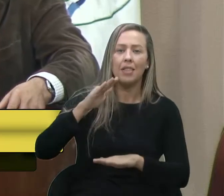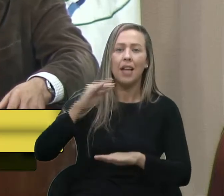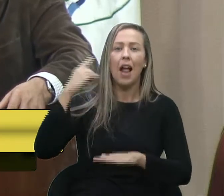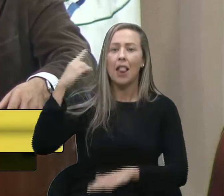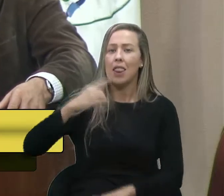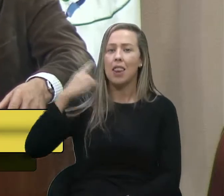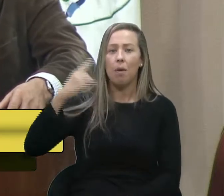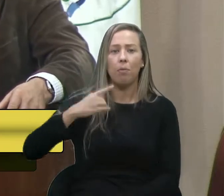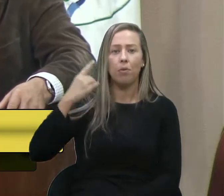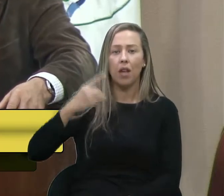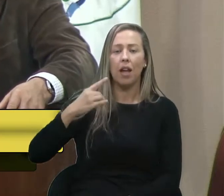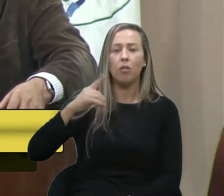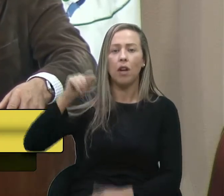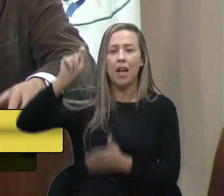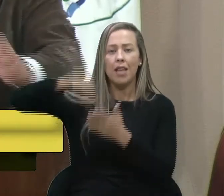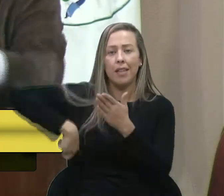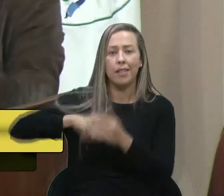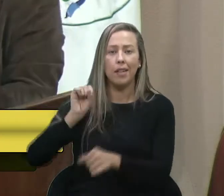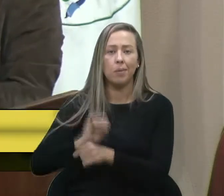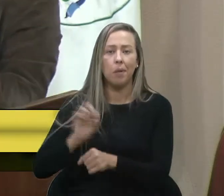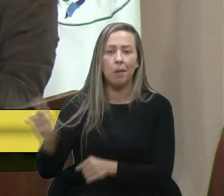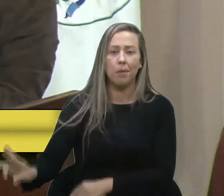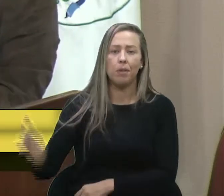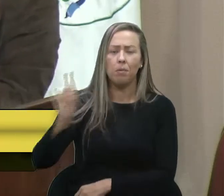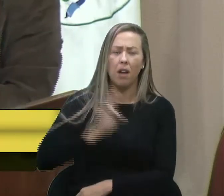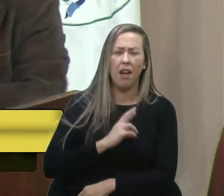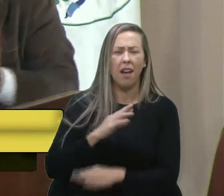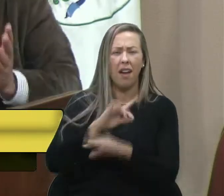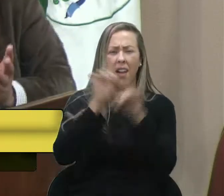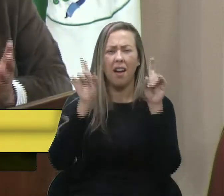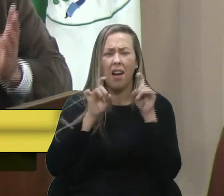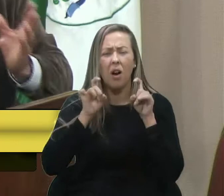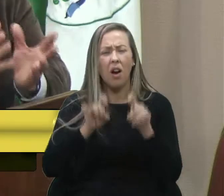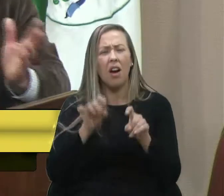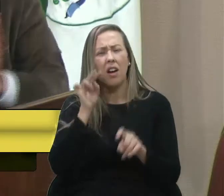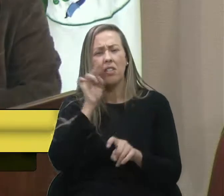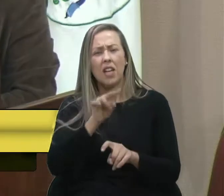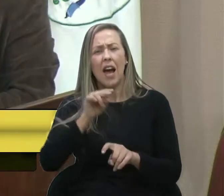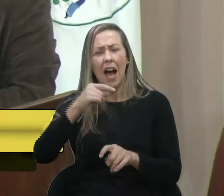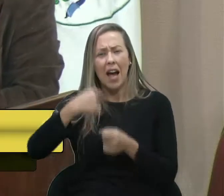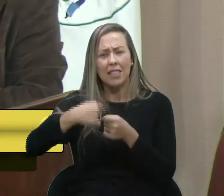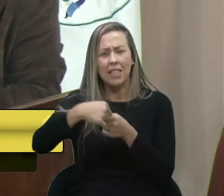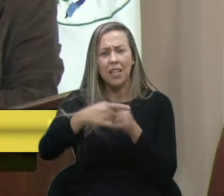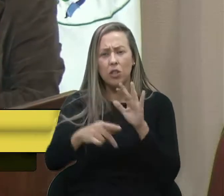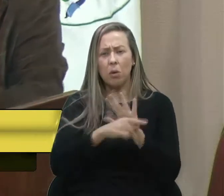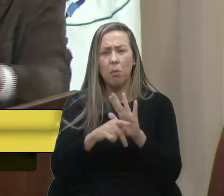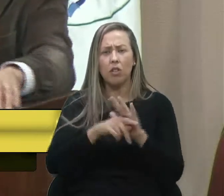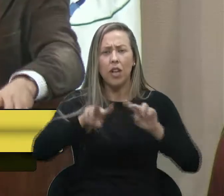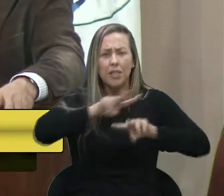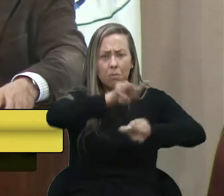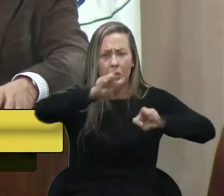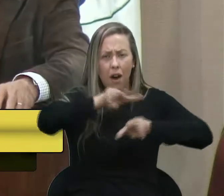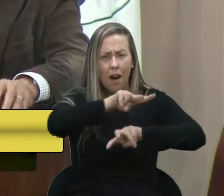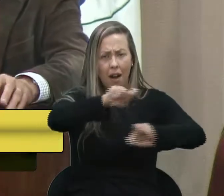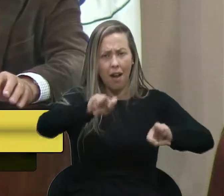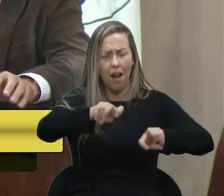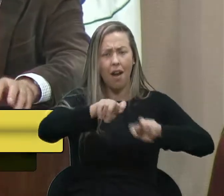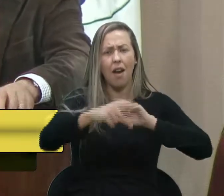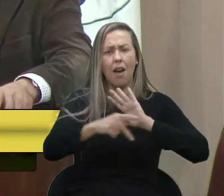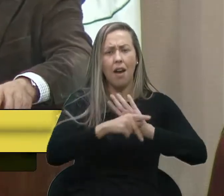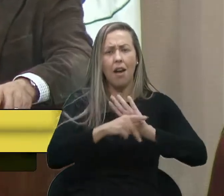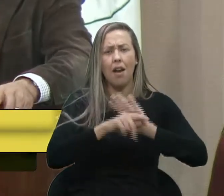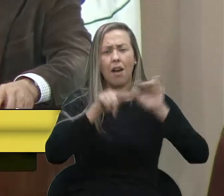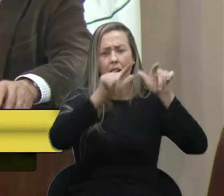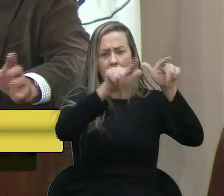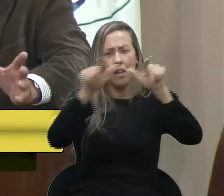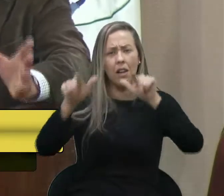deputados federais mudar isso. Onde que se viu o ente maior, o município não poder explorar e ir a muitos lugares ali,